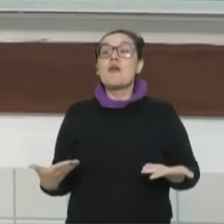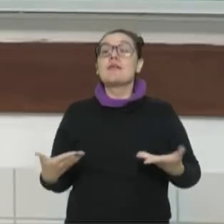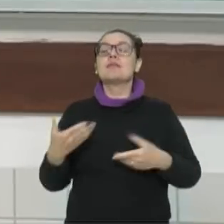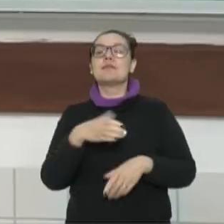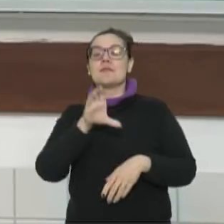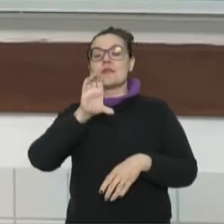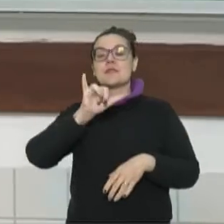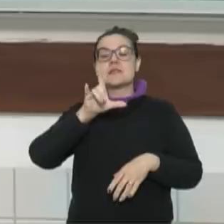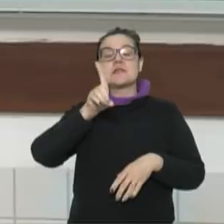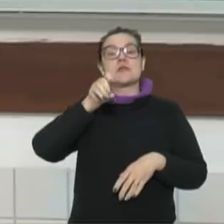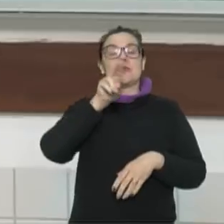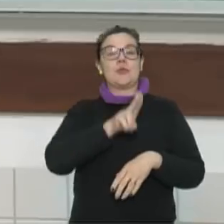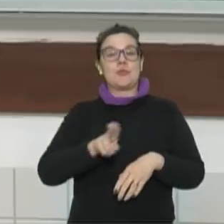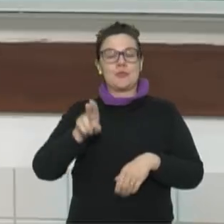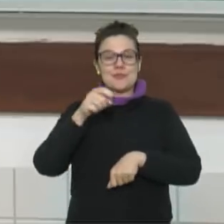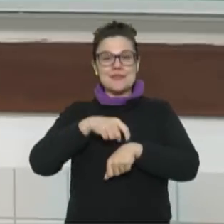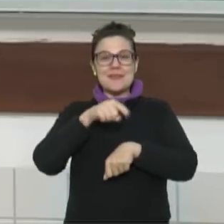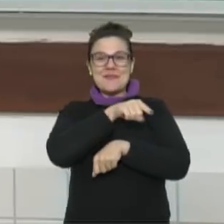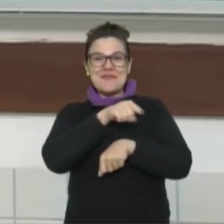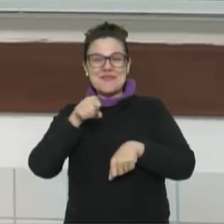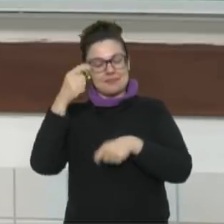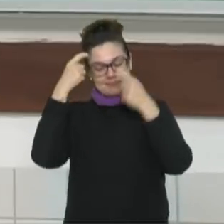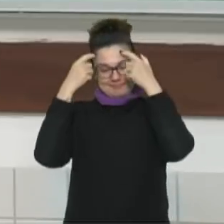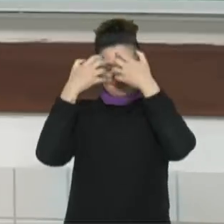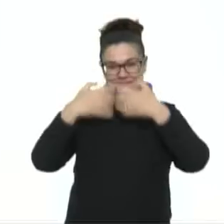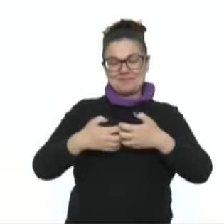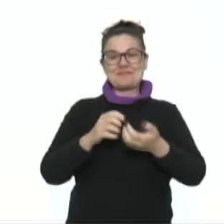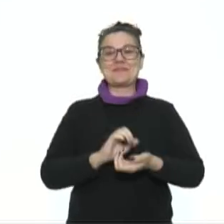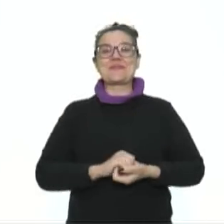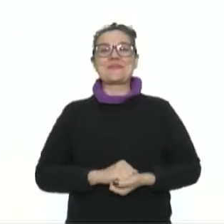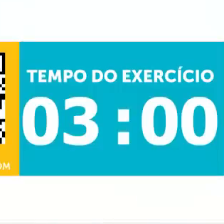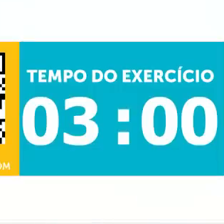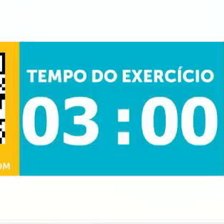Cildo Meireles trabalha? Um tempinho para vocês pensarem.